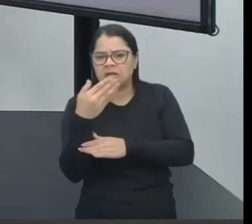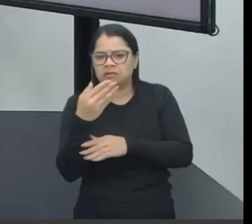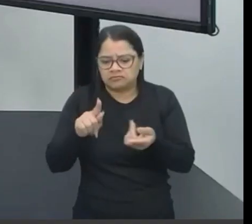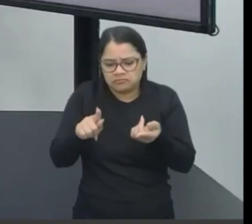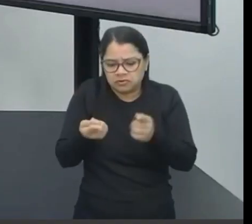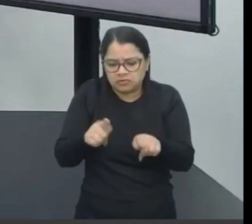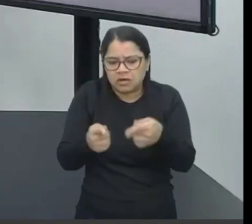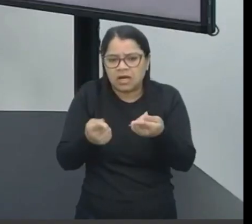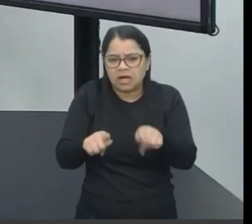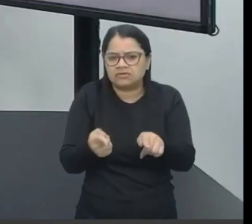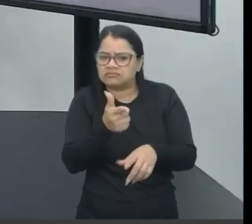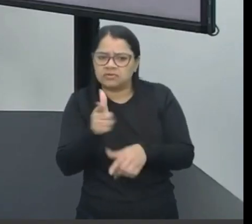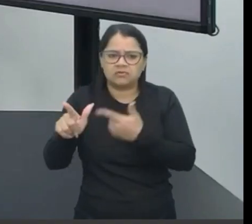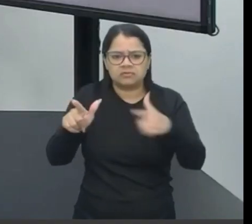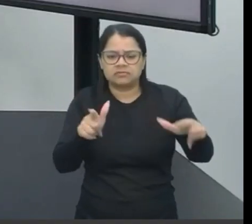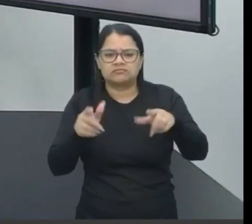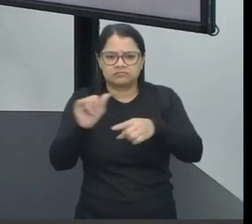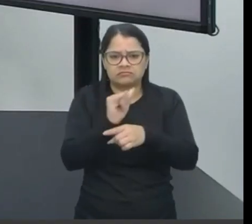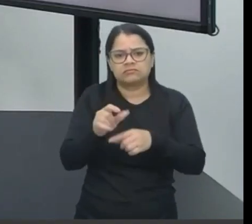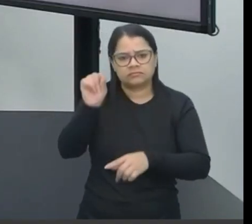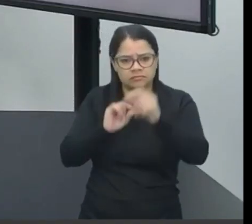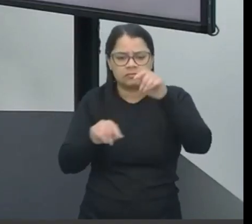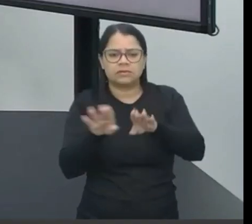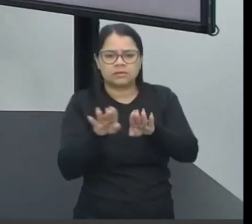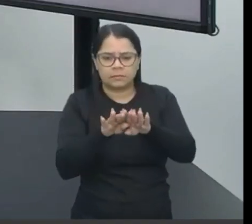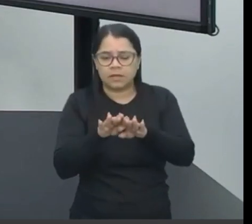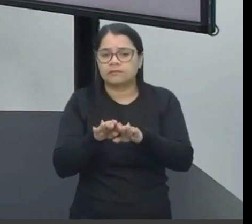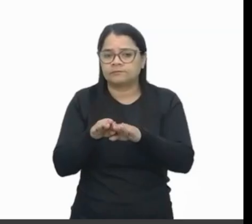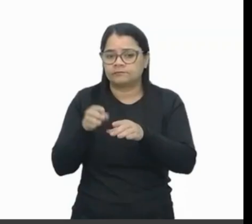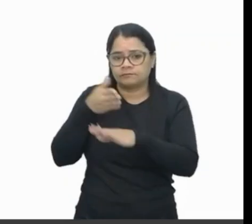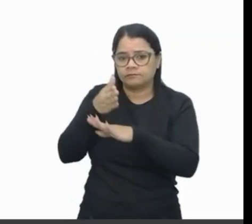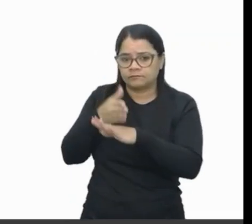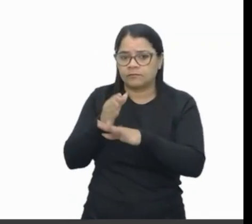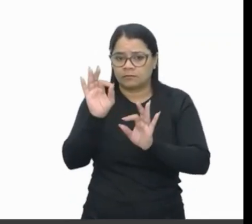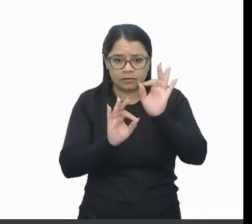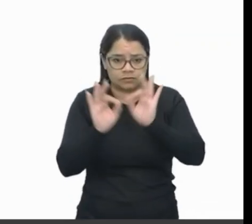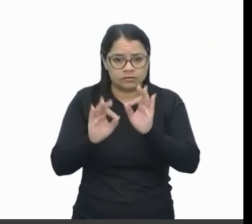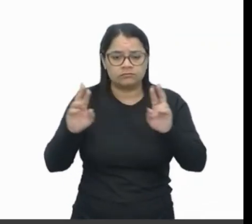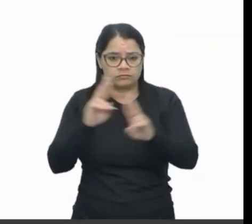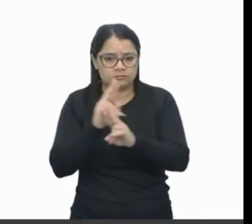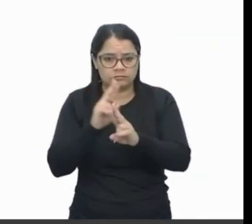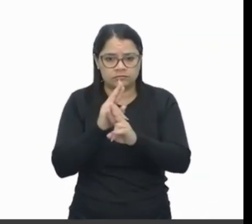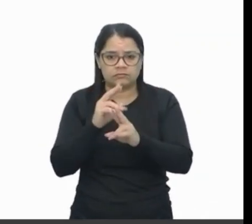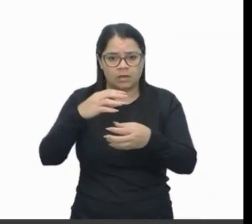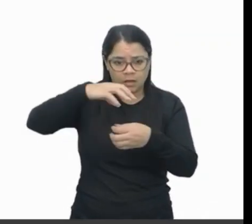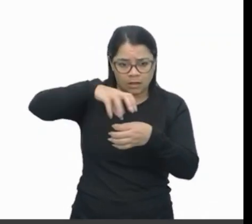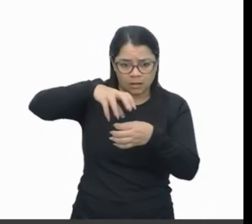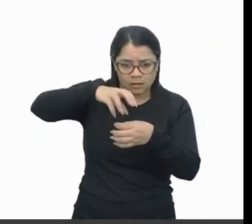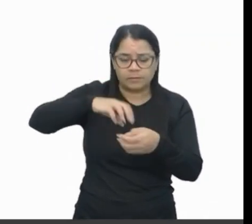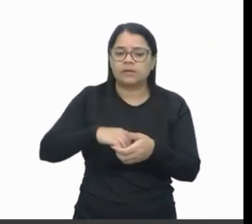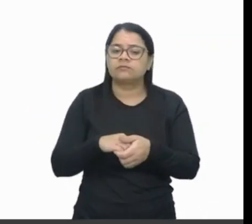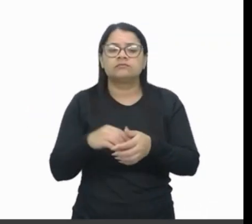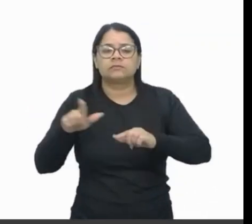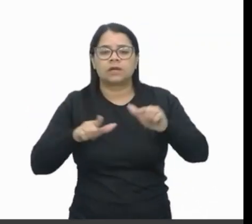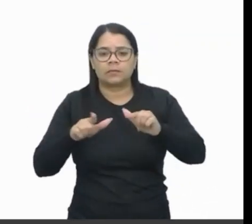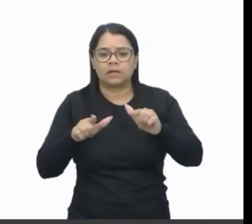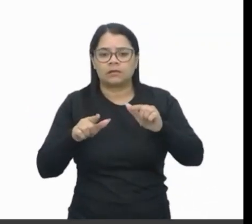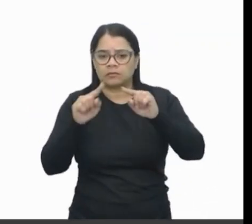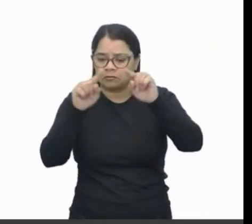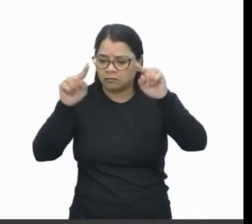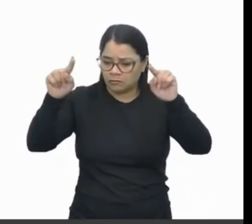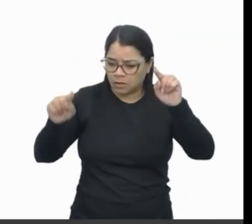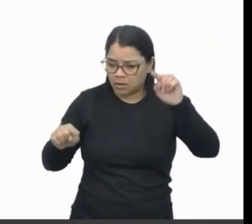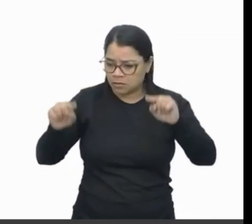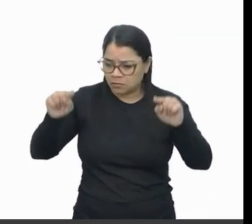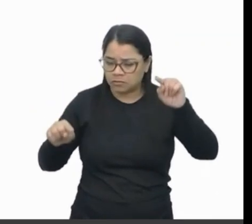churrasco, entre outros que você pode escolher. Vamos também explorar ajustes em relação à tampa, trabalhando com ângulos para fazer